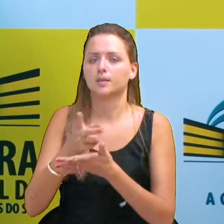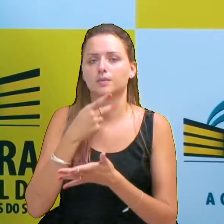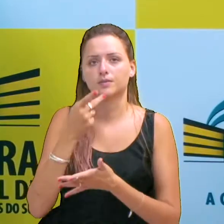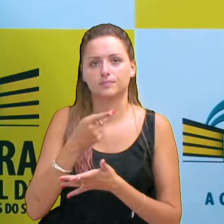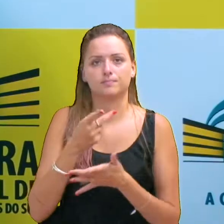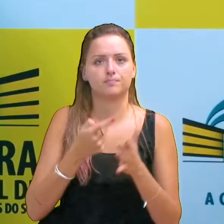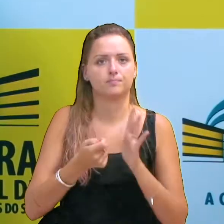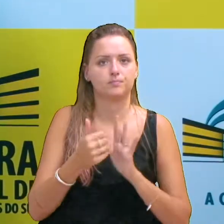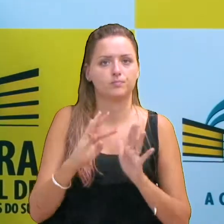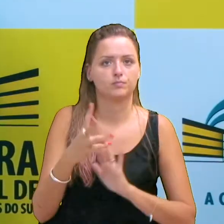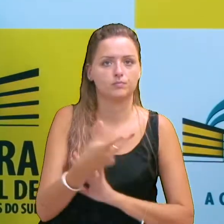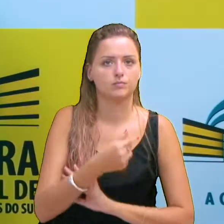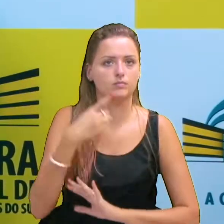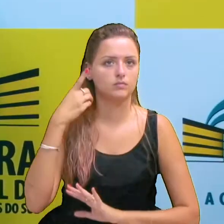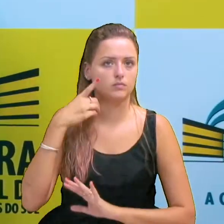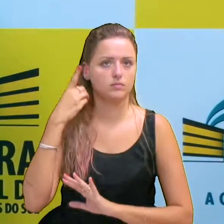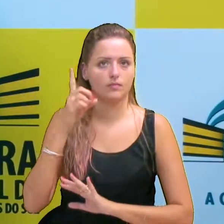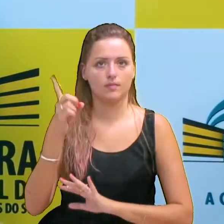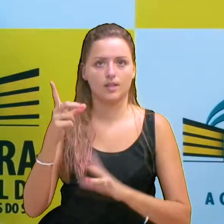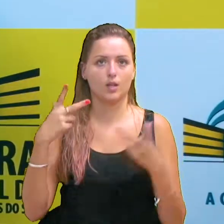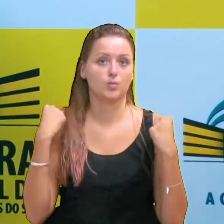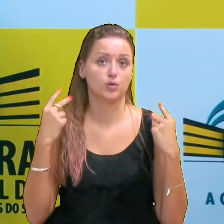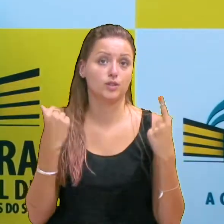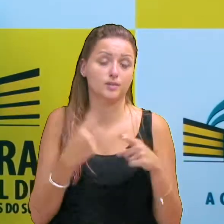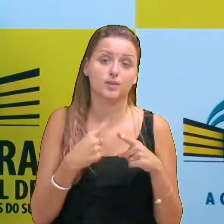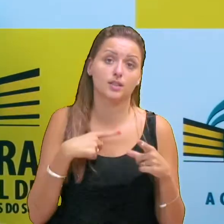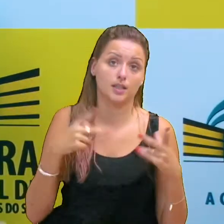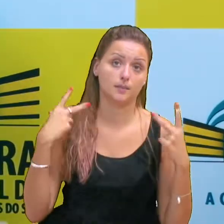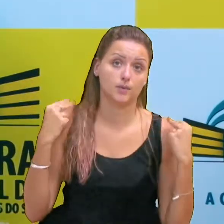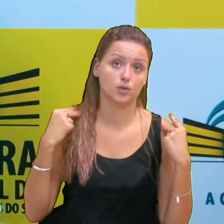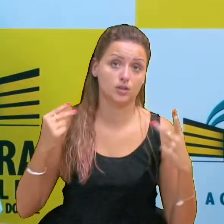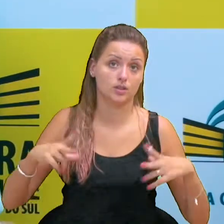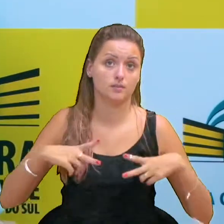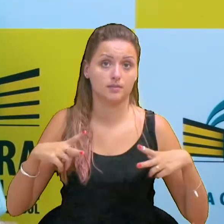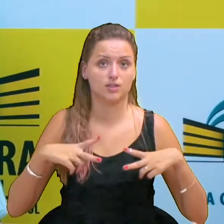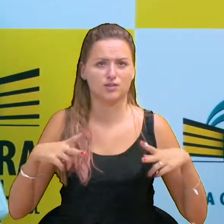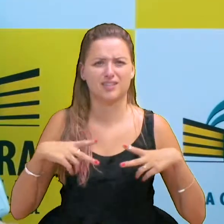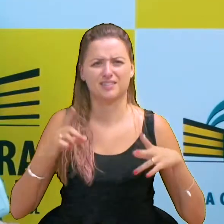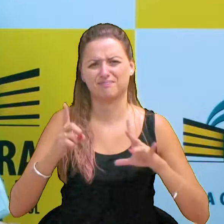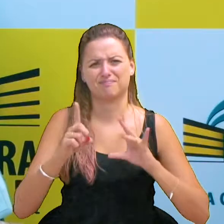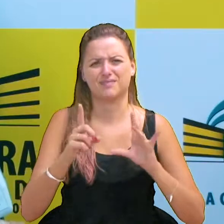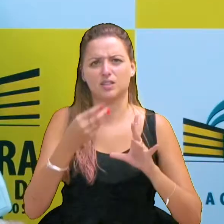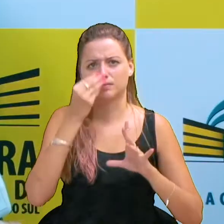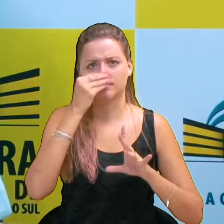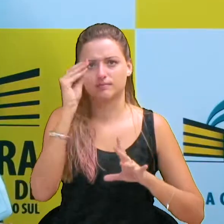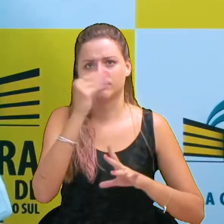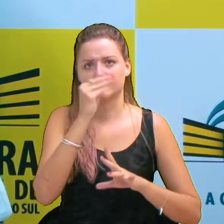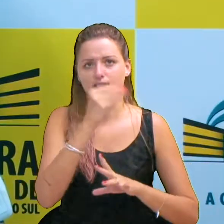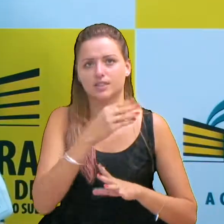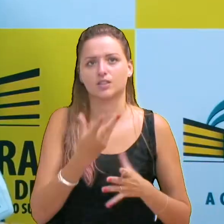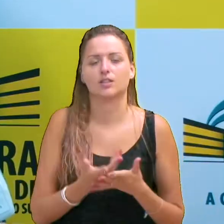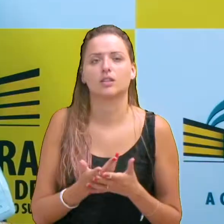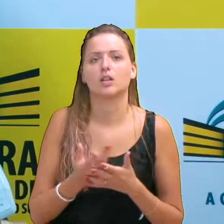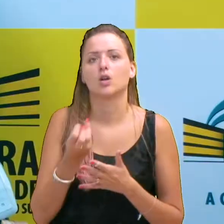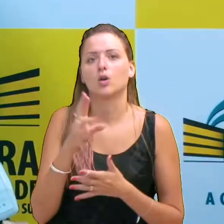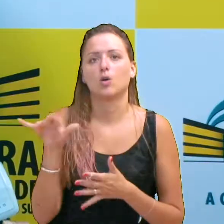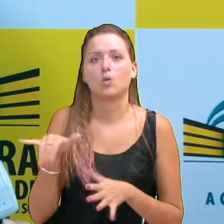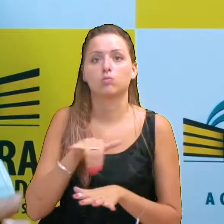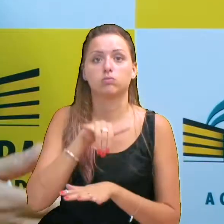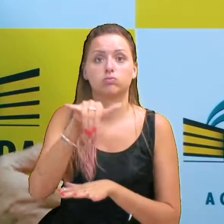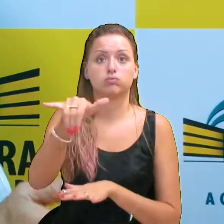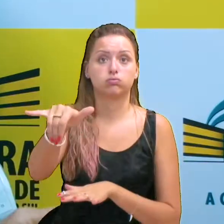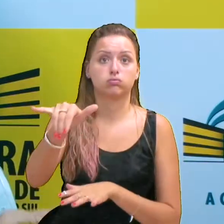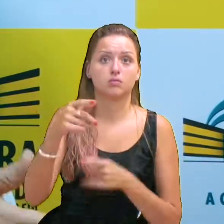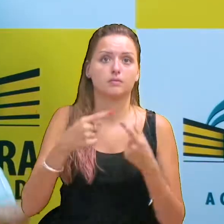a maioria dos deputados não dirige, eles têm motorista particular, então para eles isso não interessa muito, andam de avião. Agora,